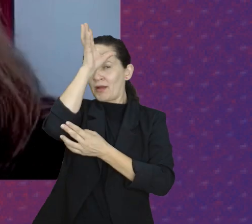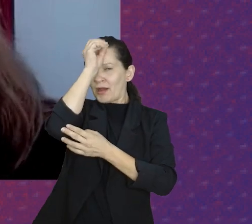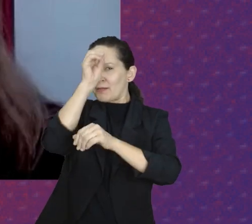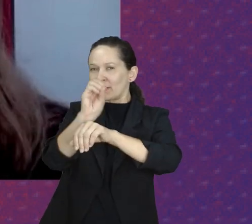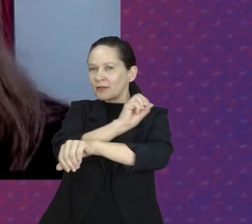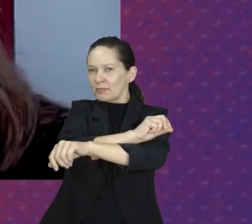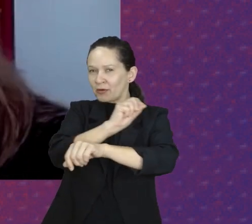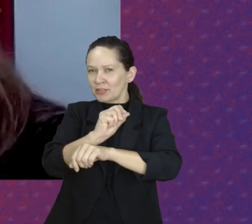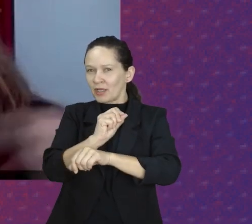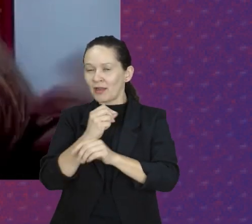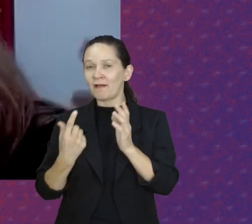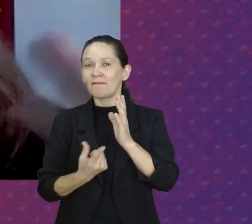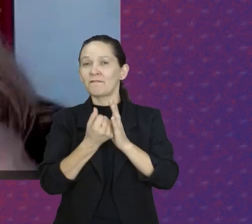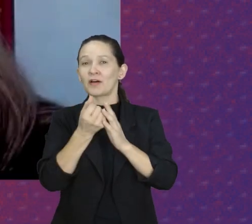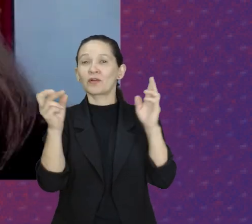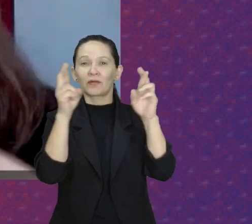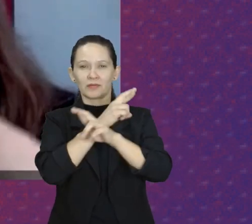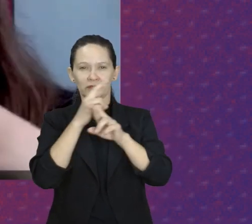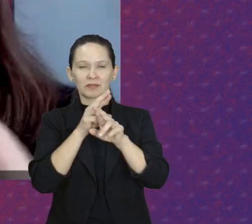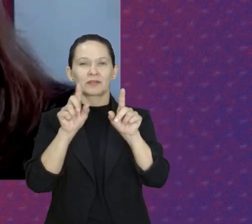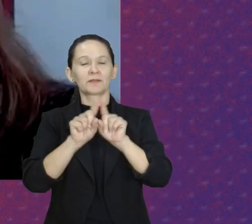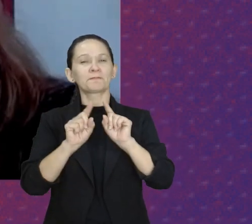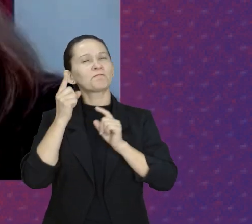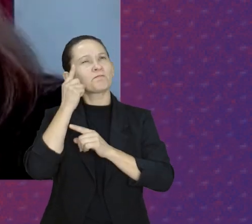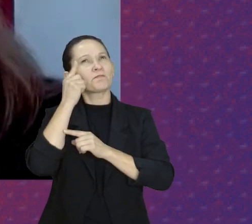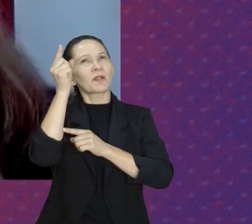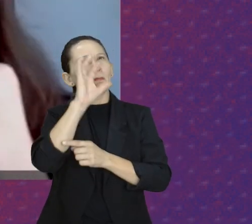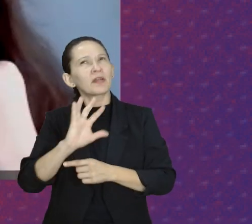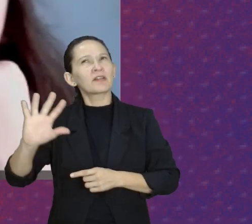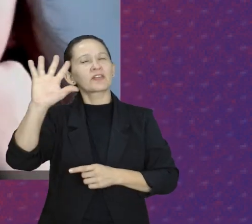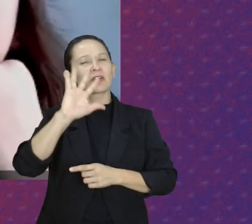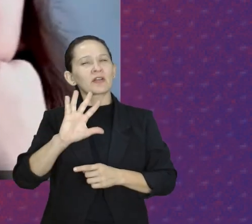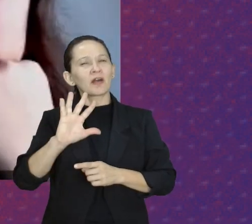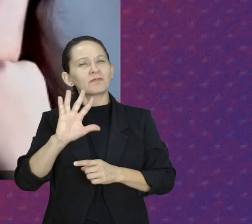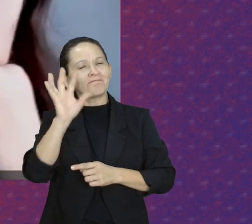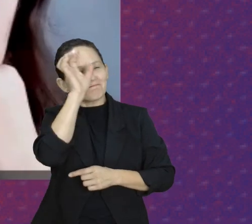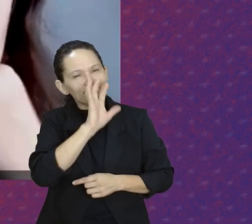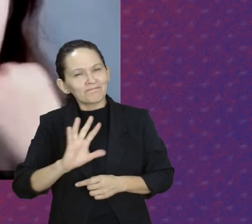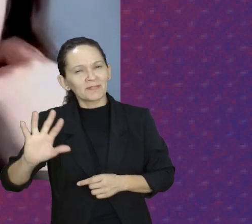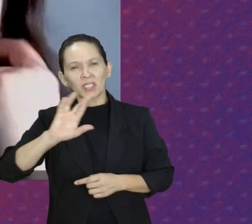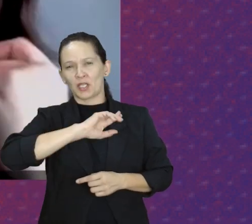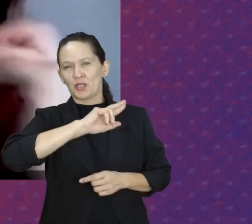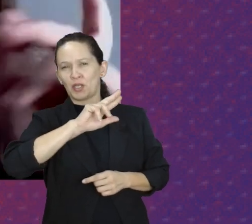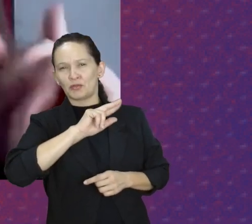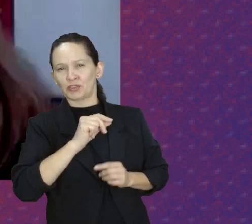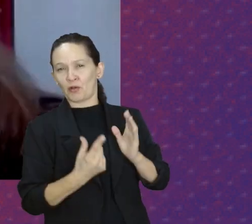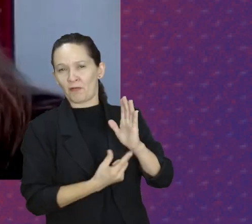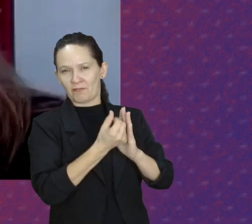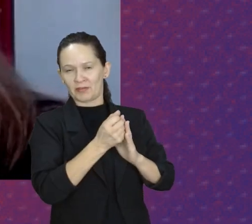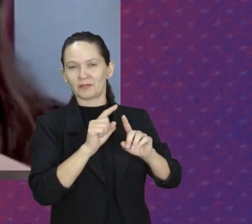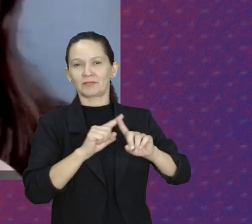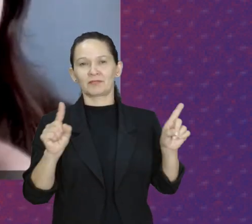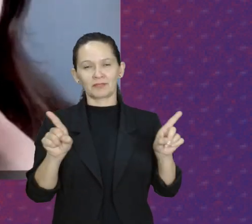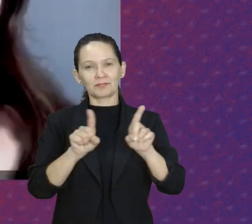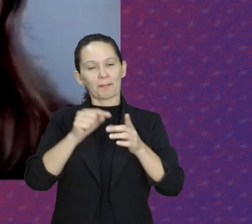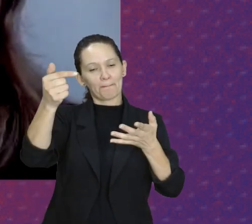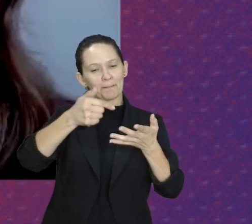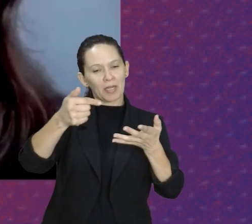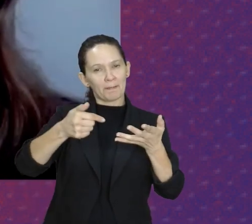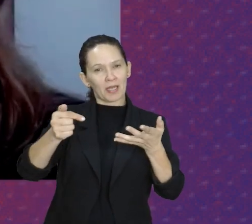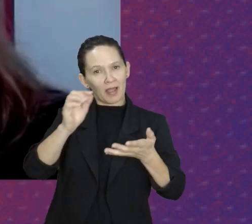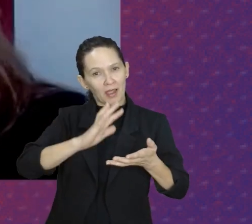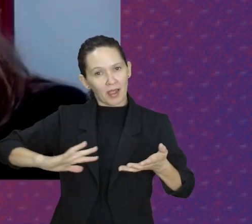custos emocionais, a gente pensa sobre isso de uma forma ampliada, não só monetária, mas também essa